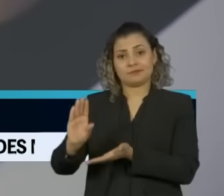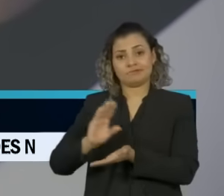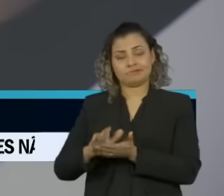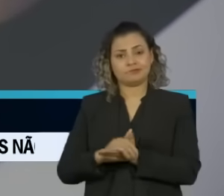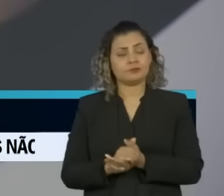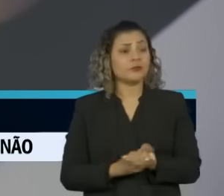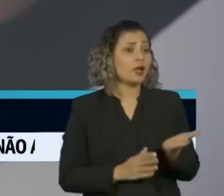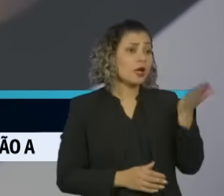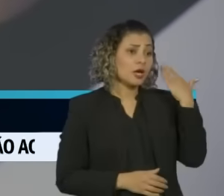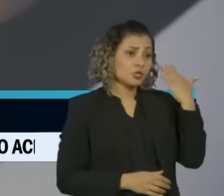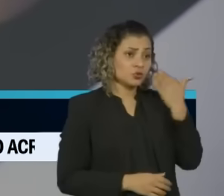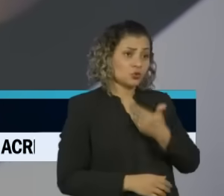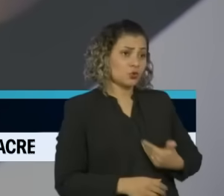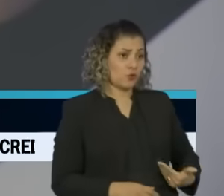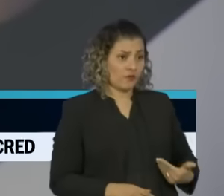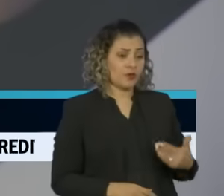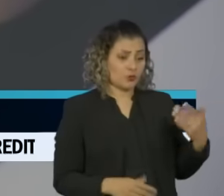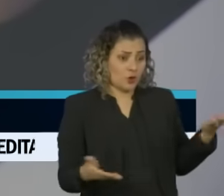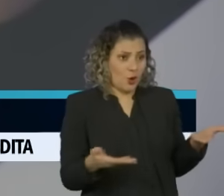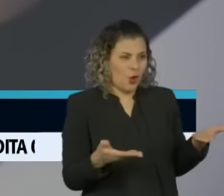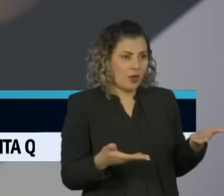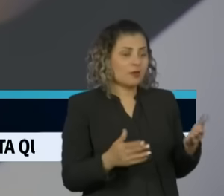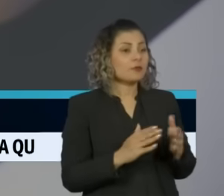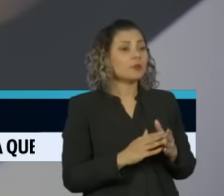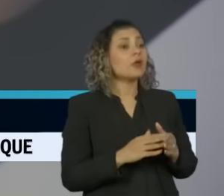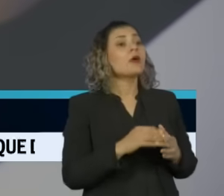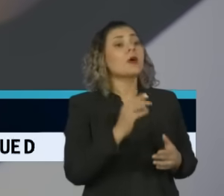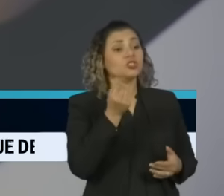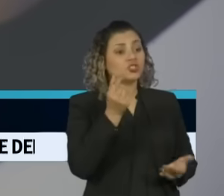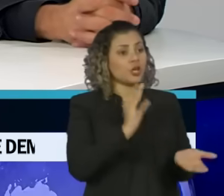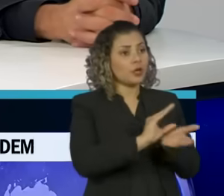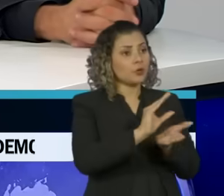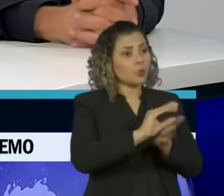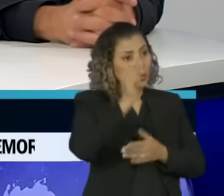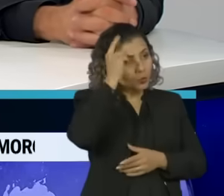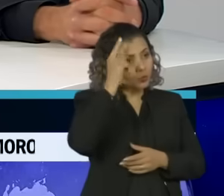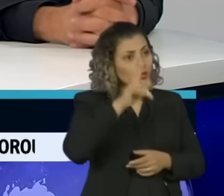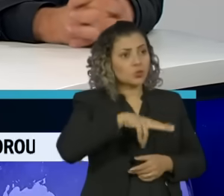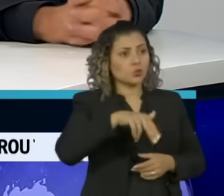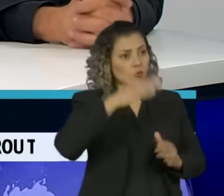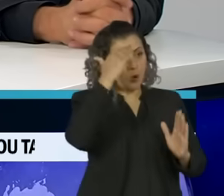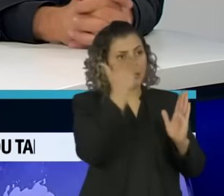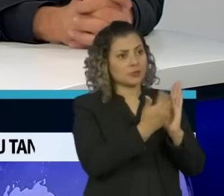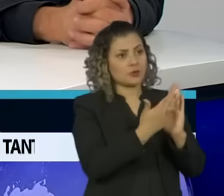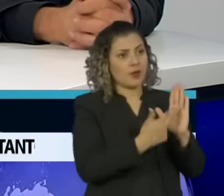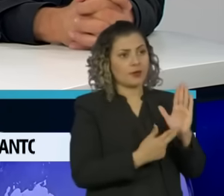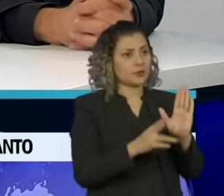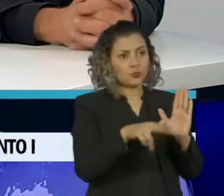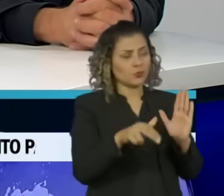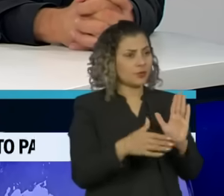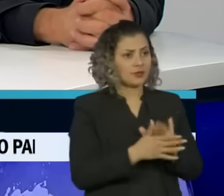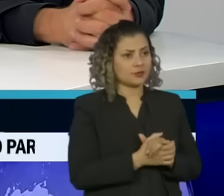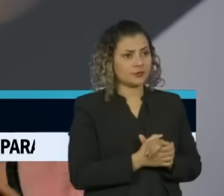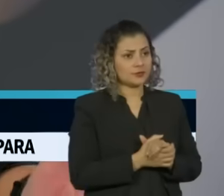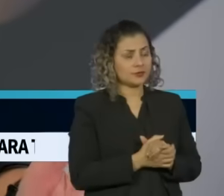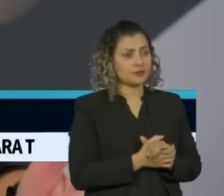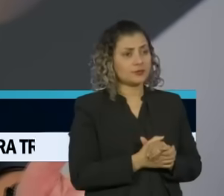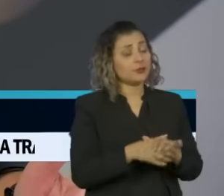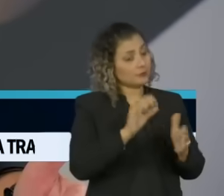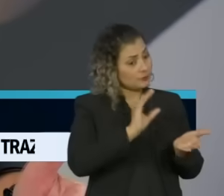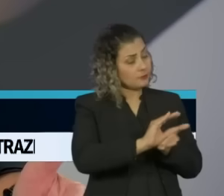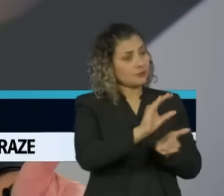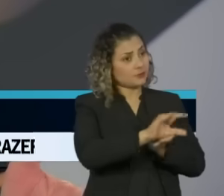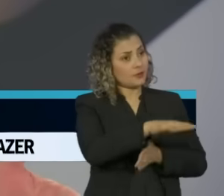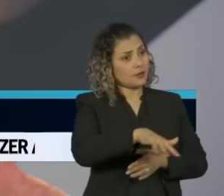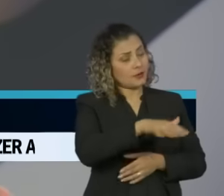do governo atual, o Fundo Nacional de Cultura nunca foi executado. Quer dizer, os recursos previstos para ir para o Fundo